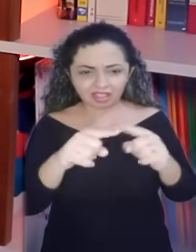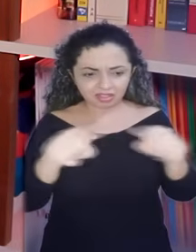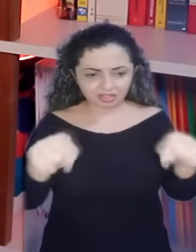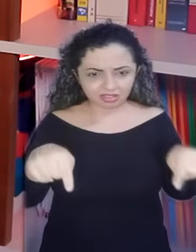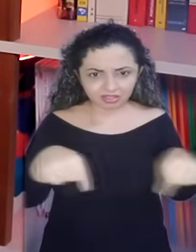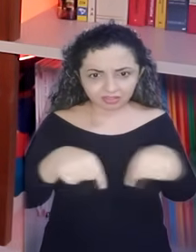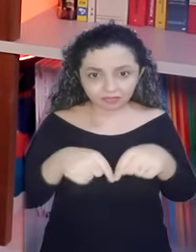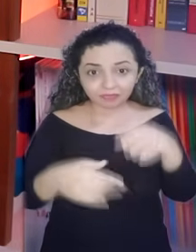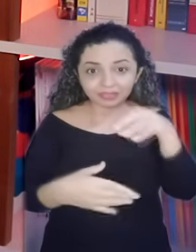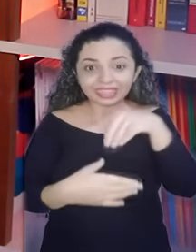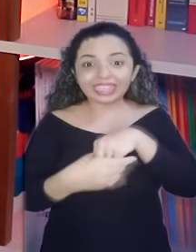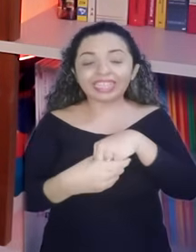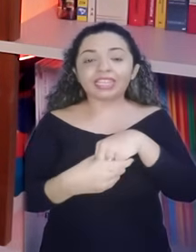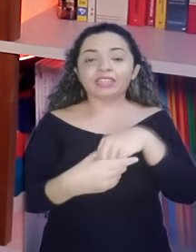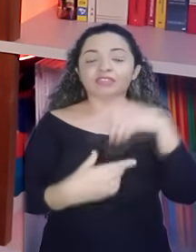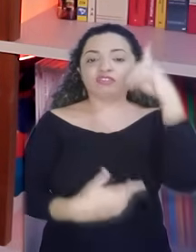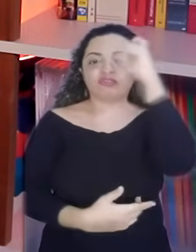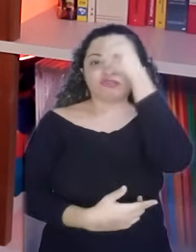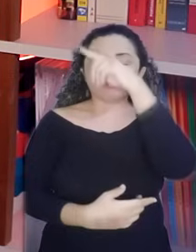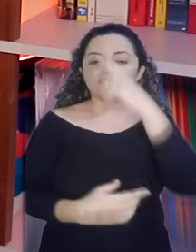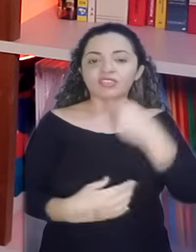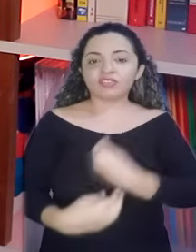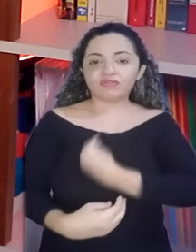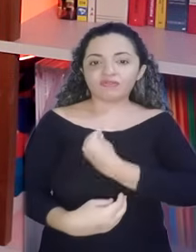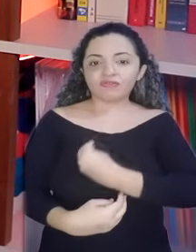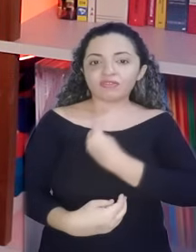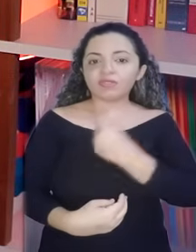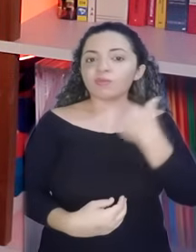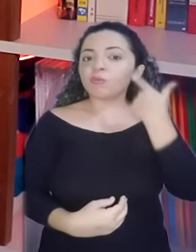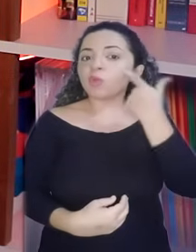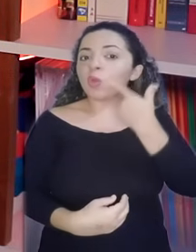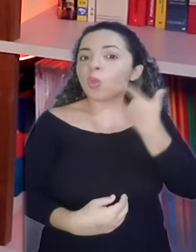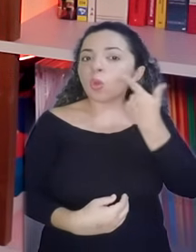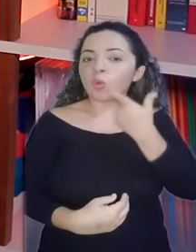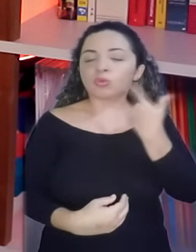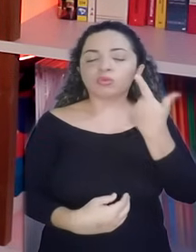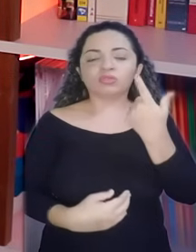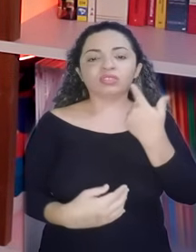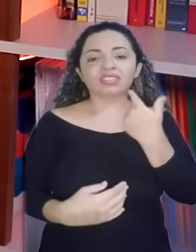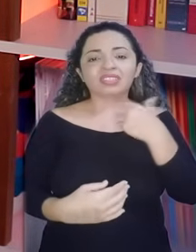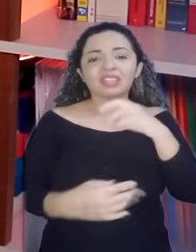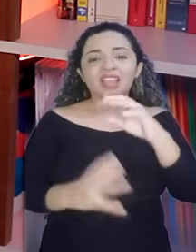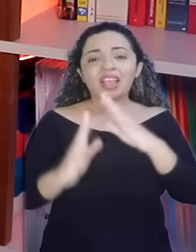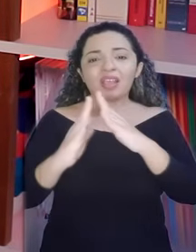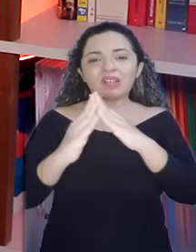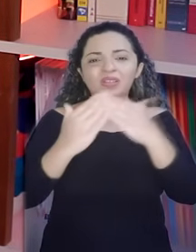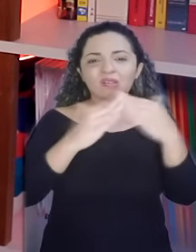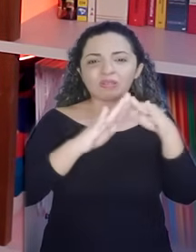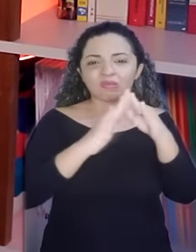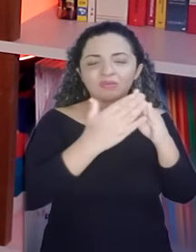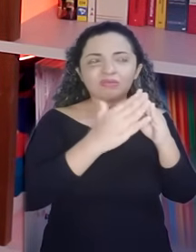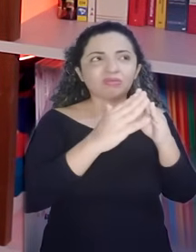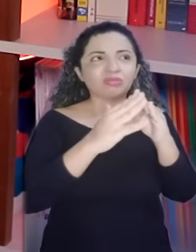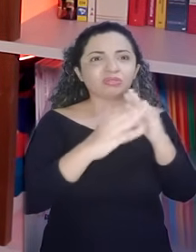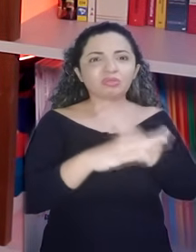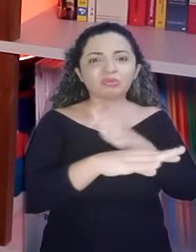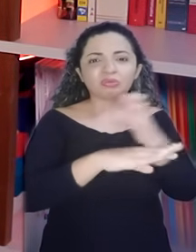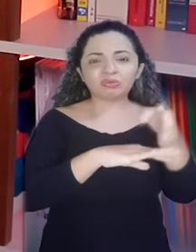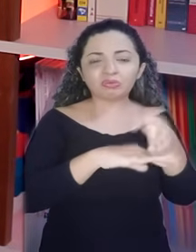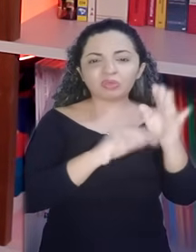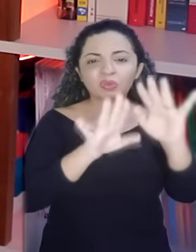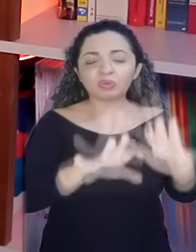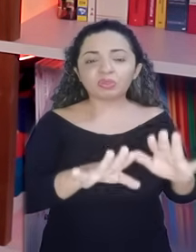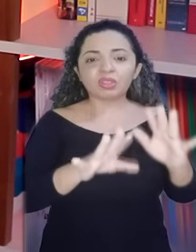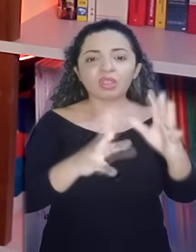têm de viver dentro da cidade de Londres, precisando recorrer a periferias e locais muito desconfortáveis, cheio de